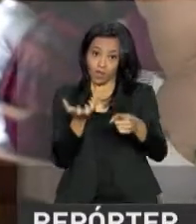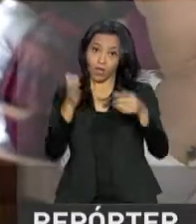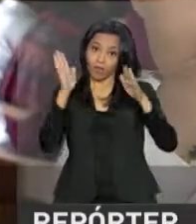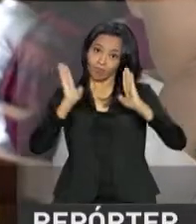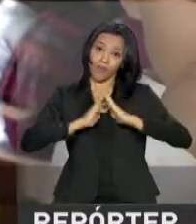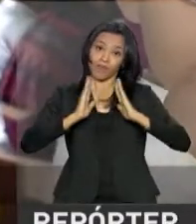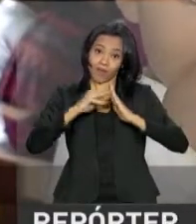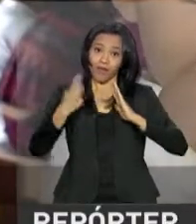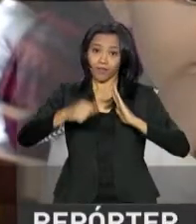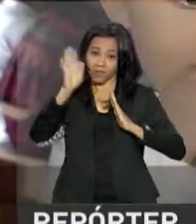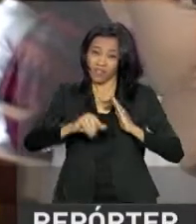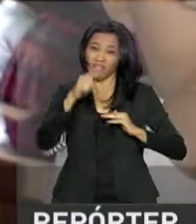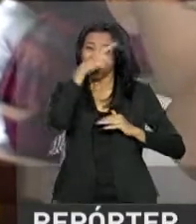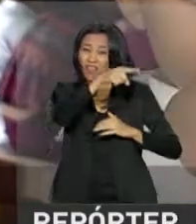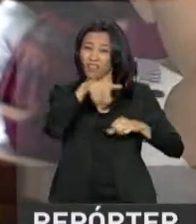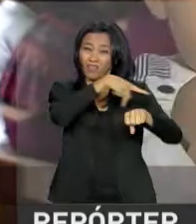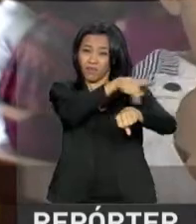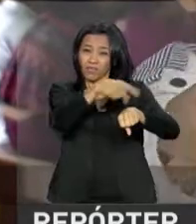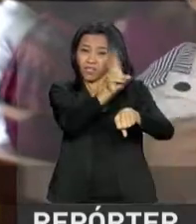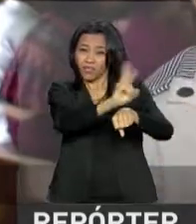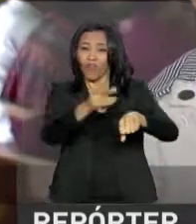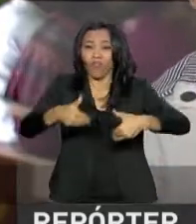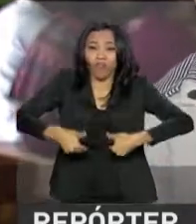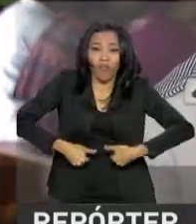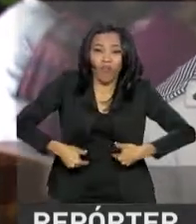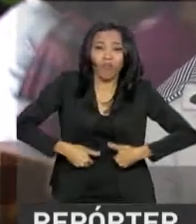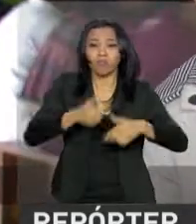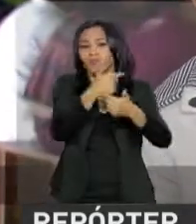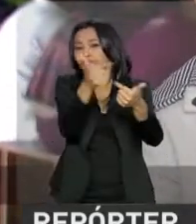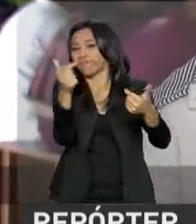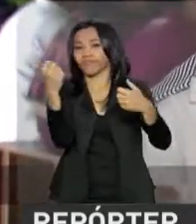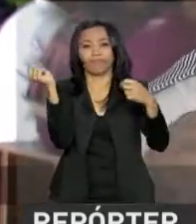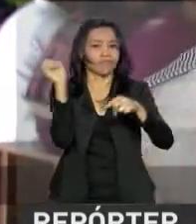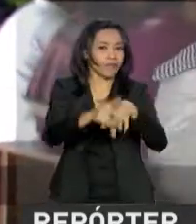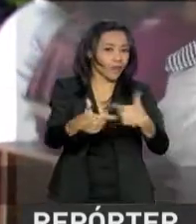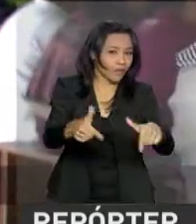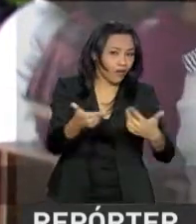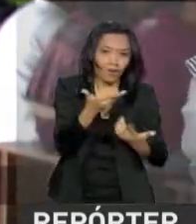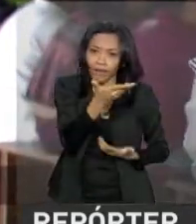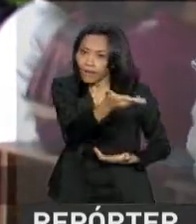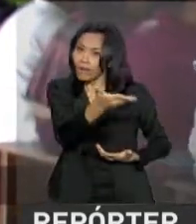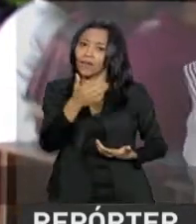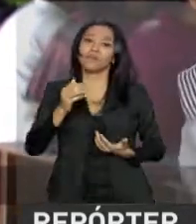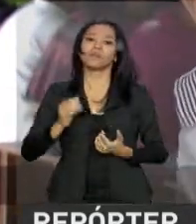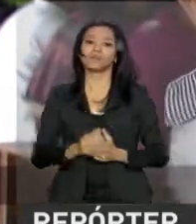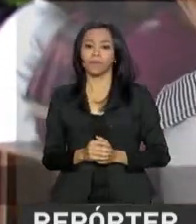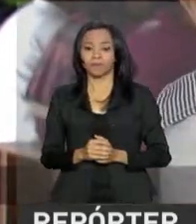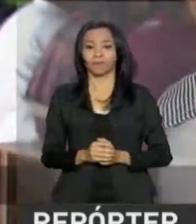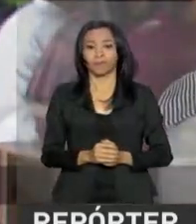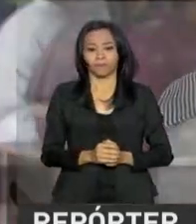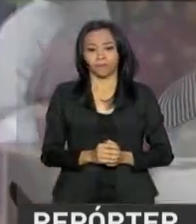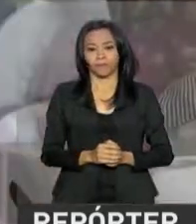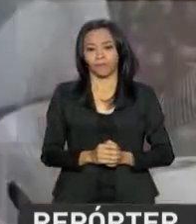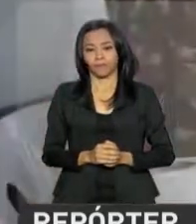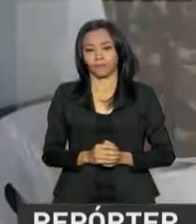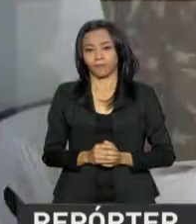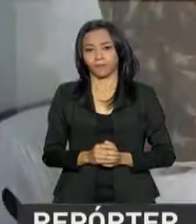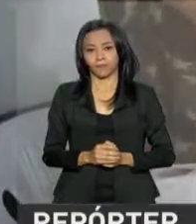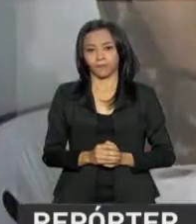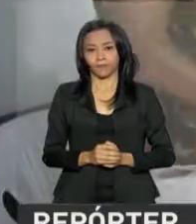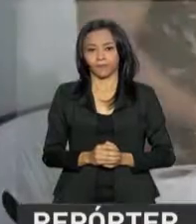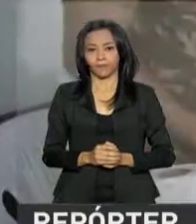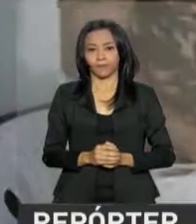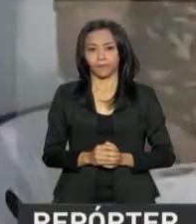mencionamos passando fome não entra lá vão acreditar de marcelo demonstrou por toscano